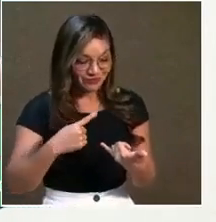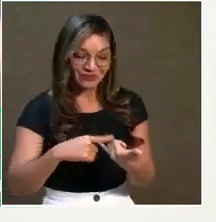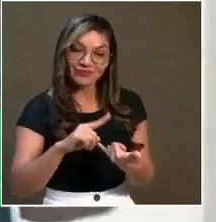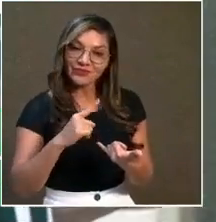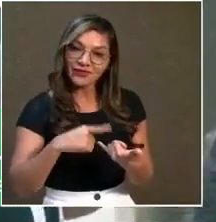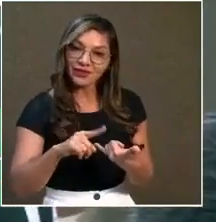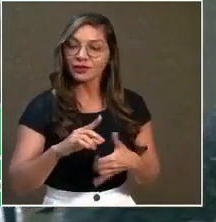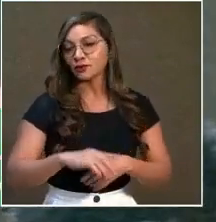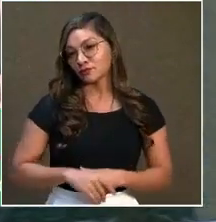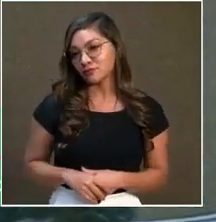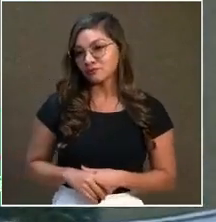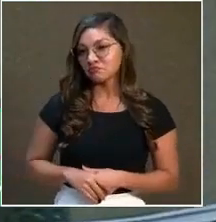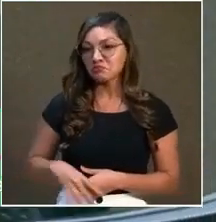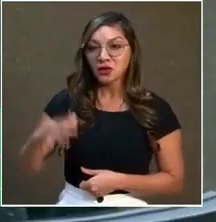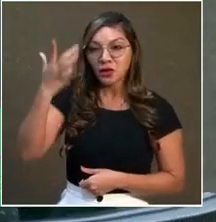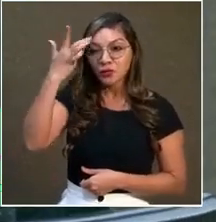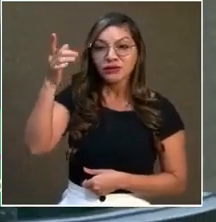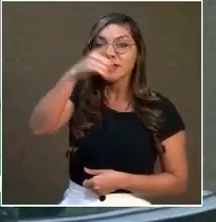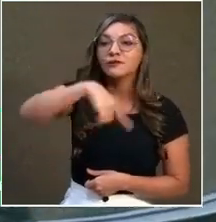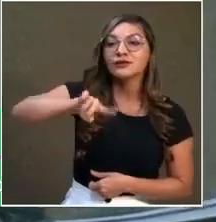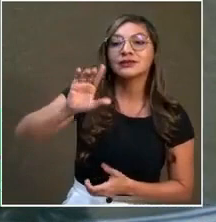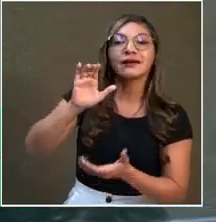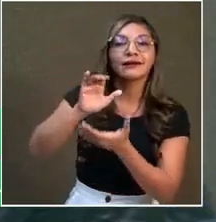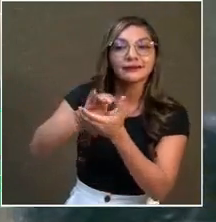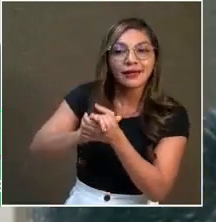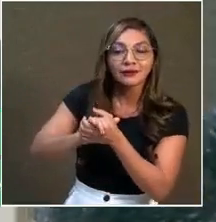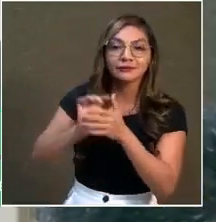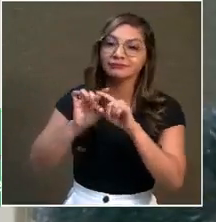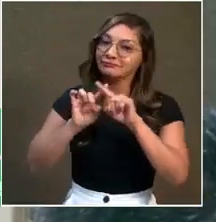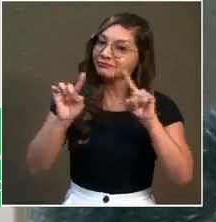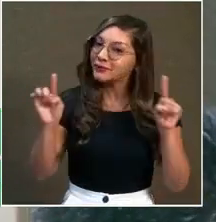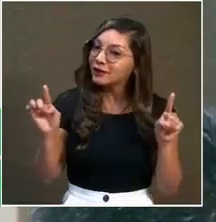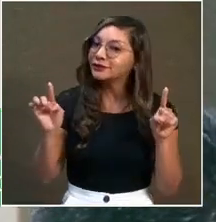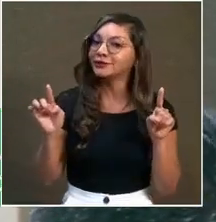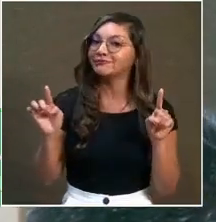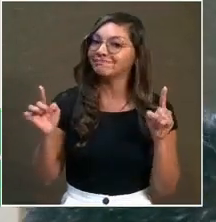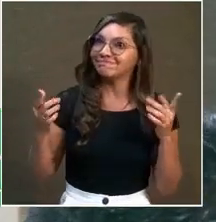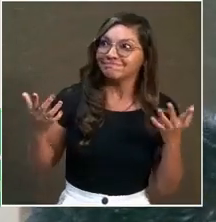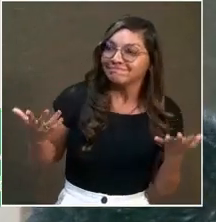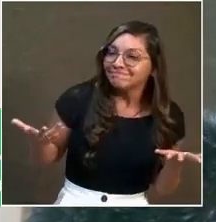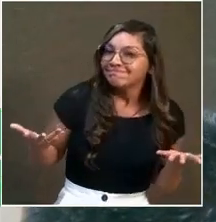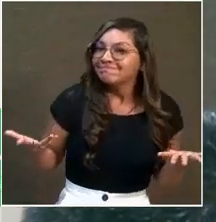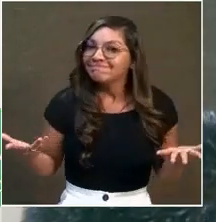Não sei quem é casado aqui, mas eu acho que isso não é algo